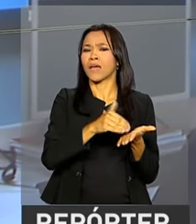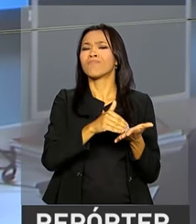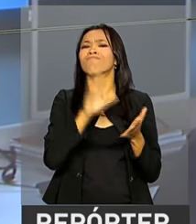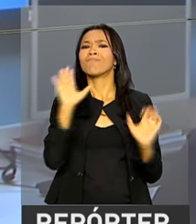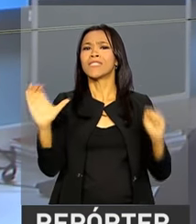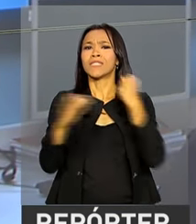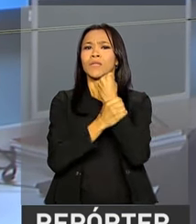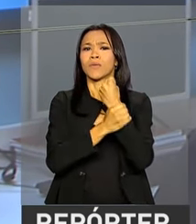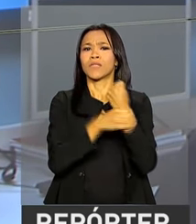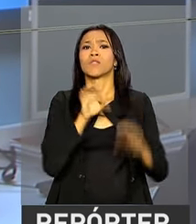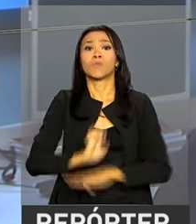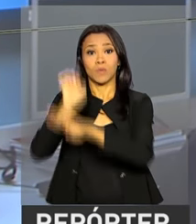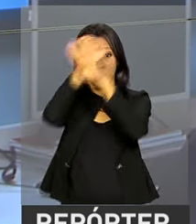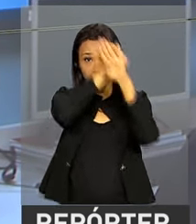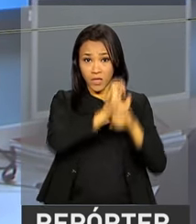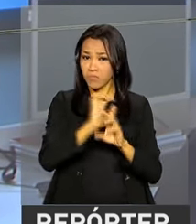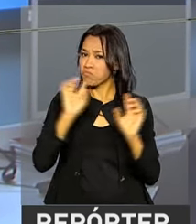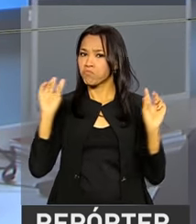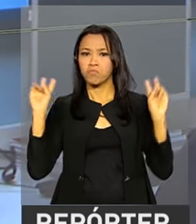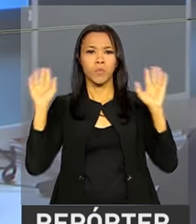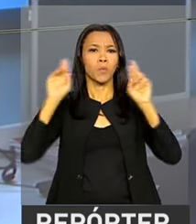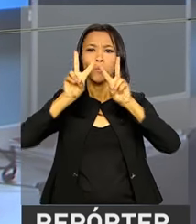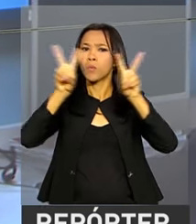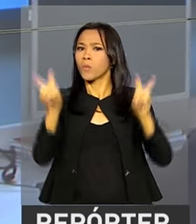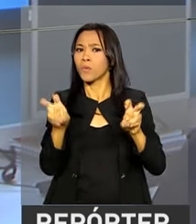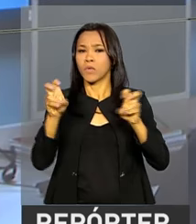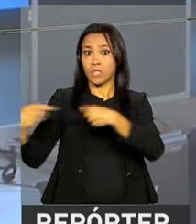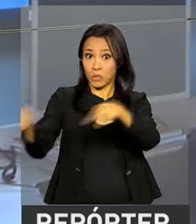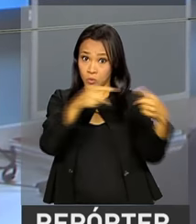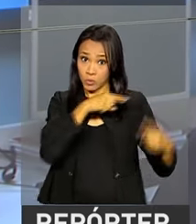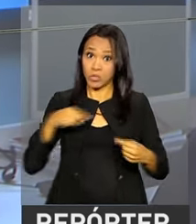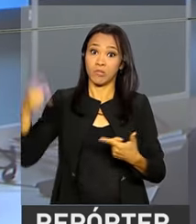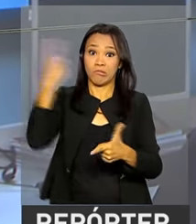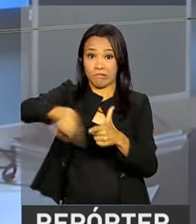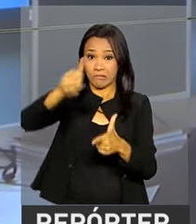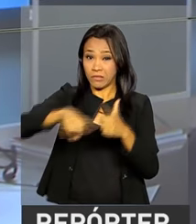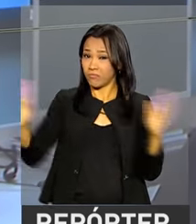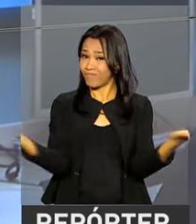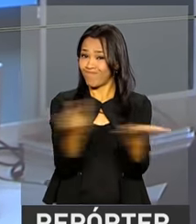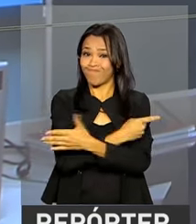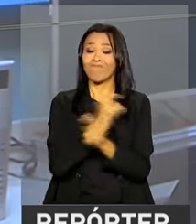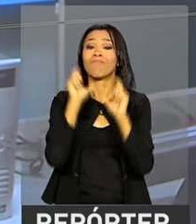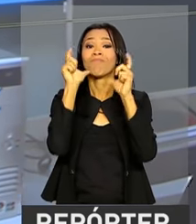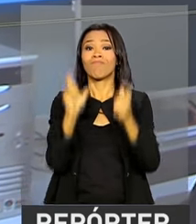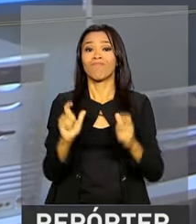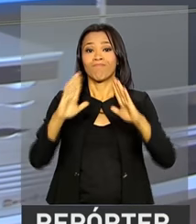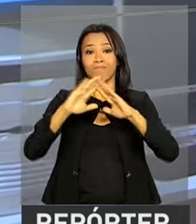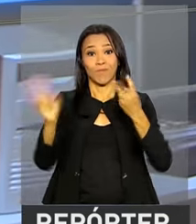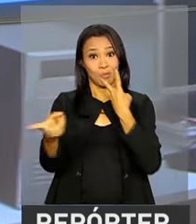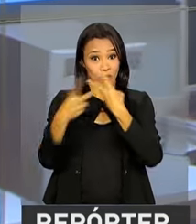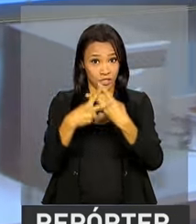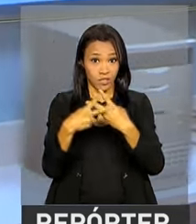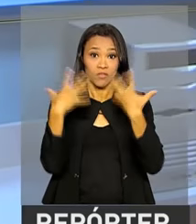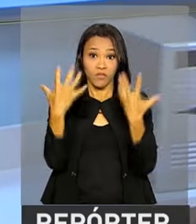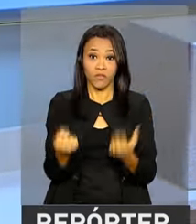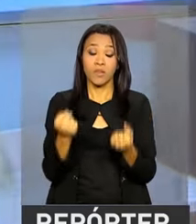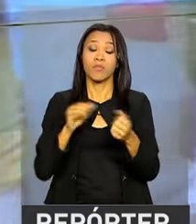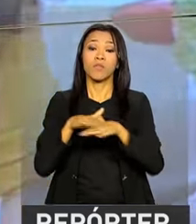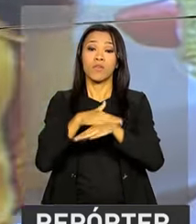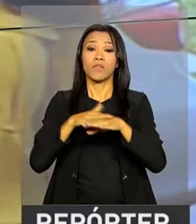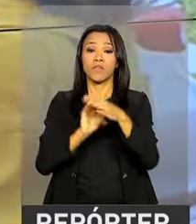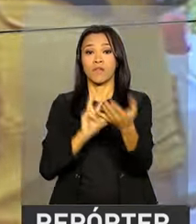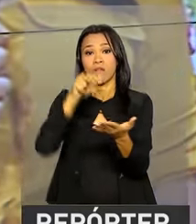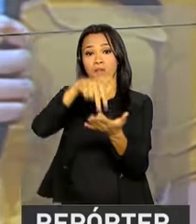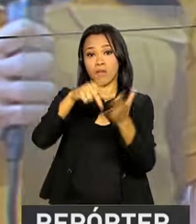Segurança Pública dos Estados para discutir a situação dos presídios Vamos então conversar ao vivo com a repórter Paola deor que está lá no